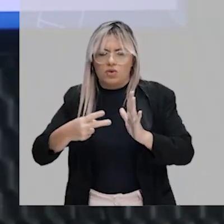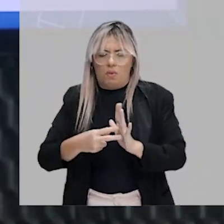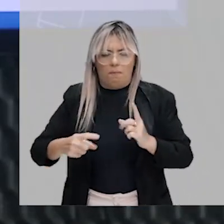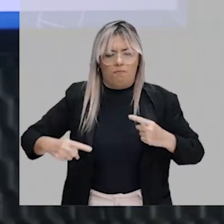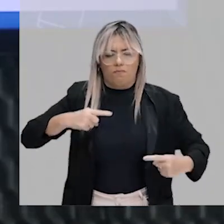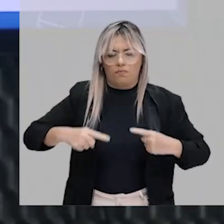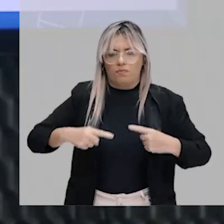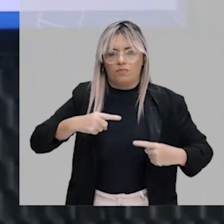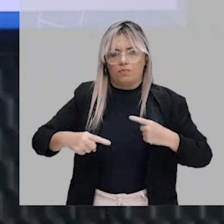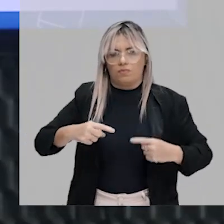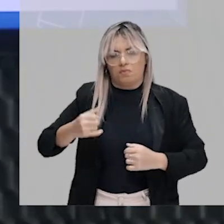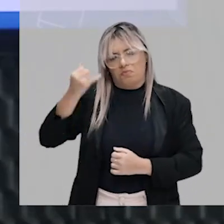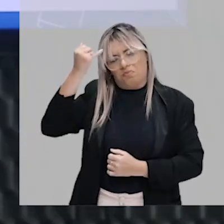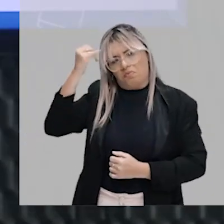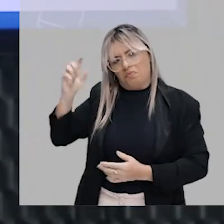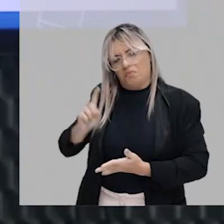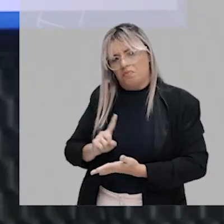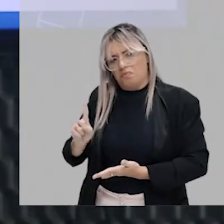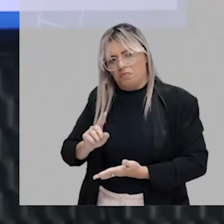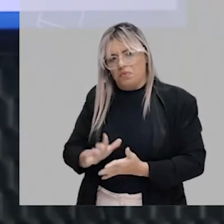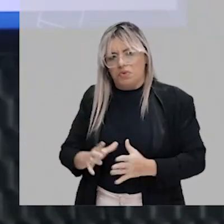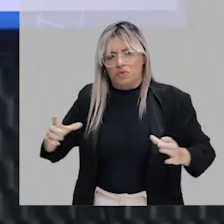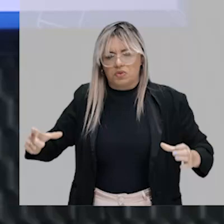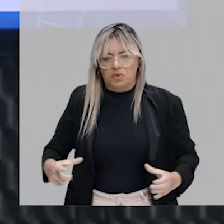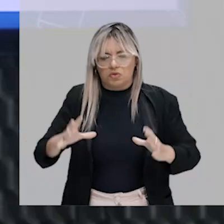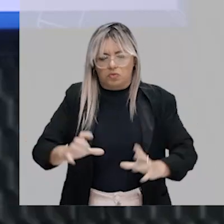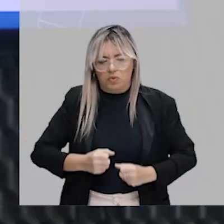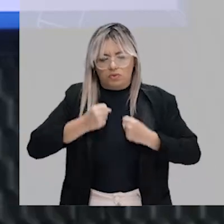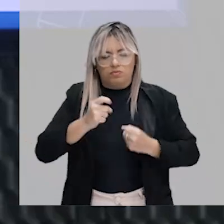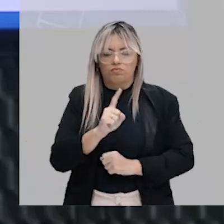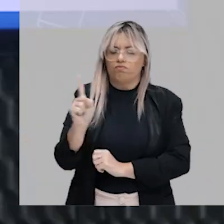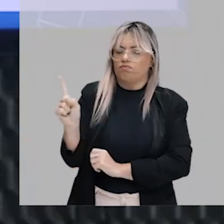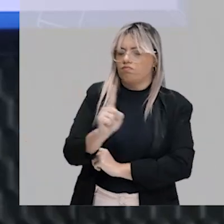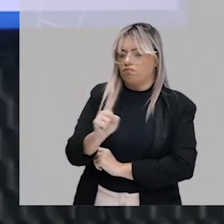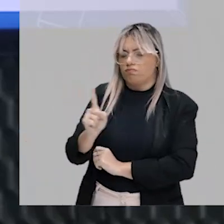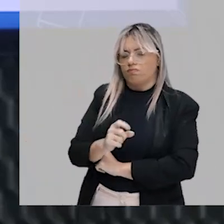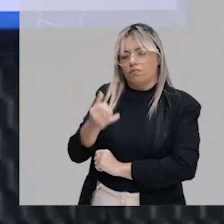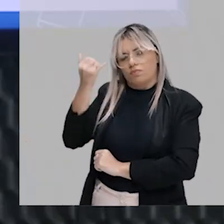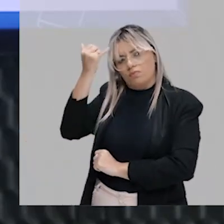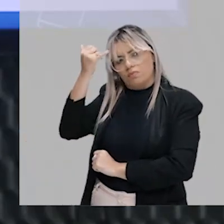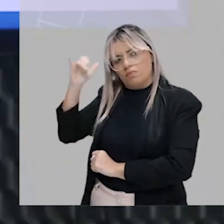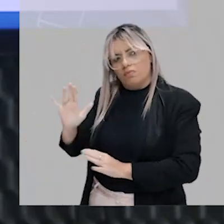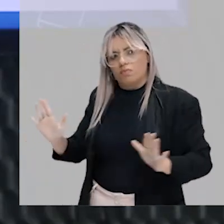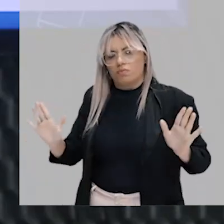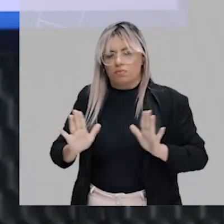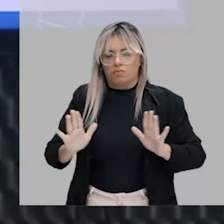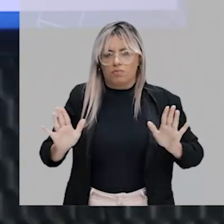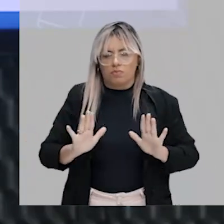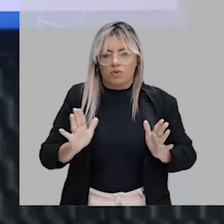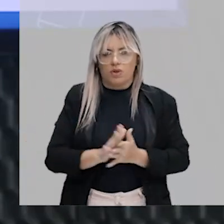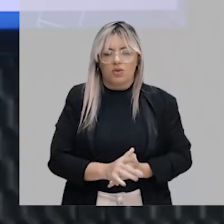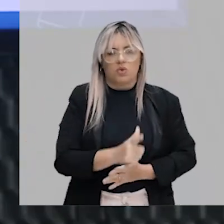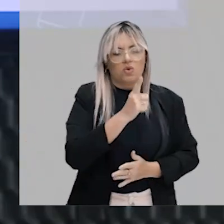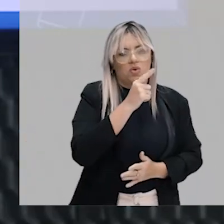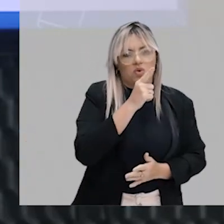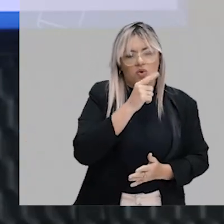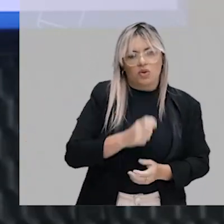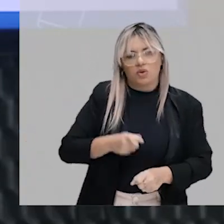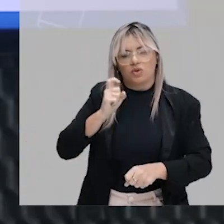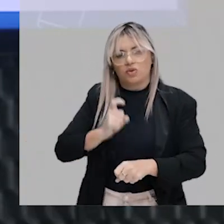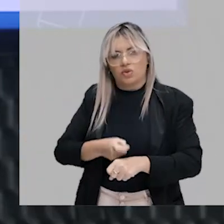política. A ideia de estado como centro de poder, não é isso. E nem a ideia de estado líquido, sólido e gasoso na química, também não